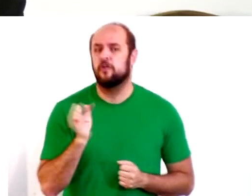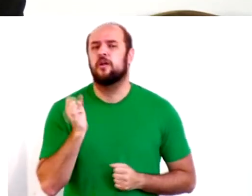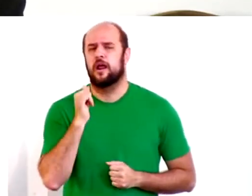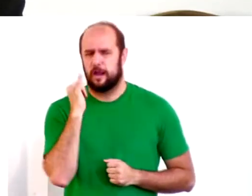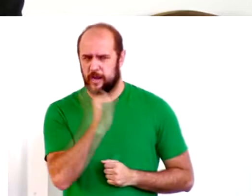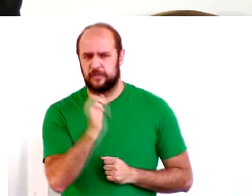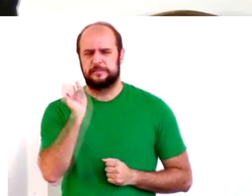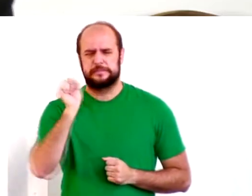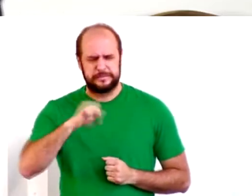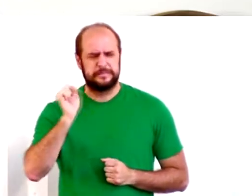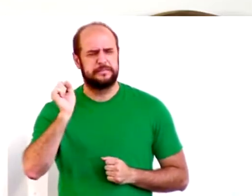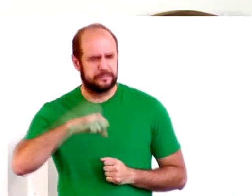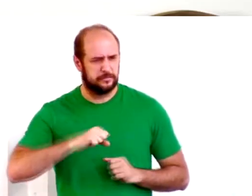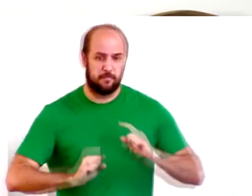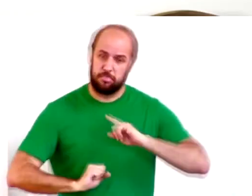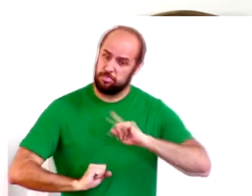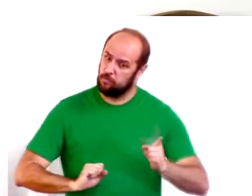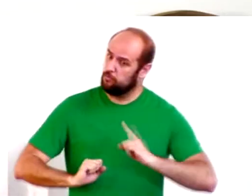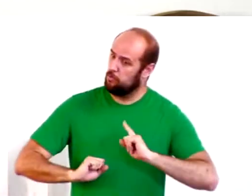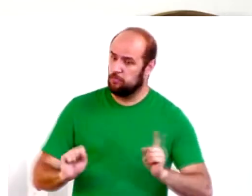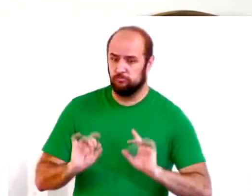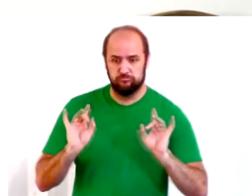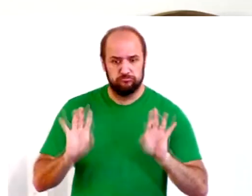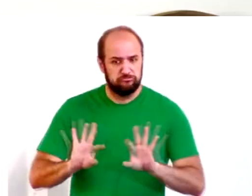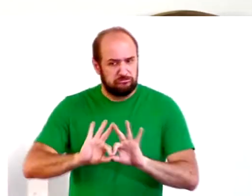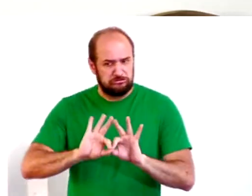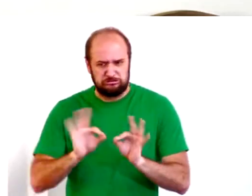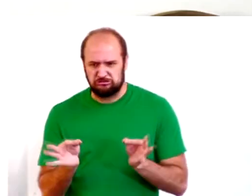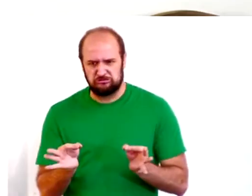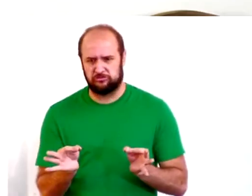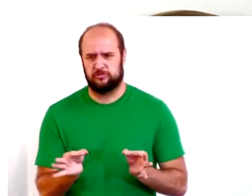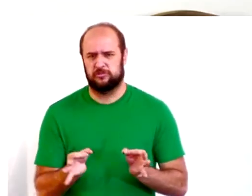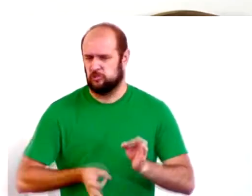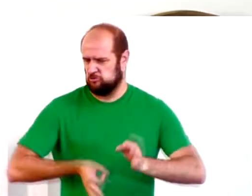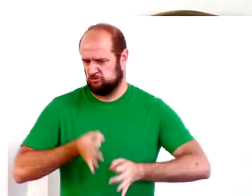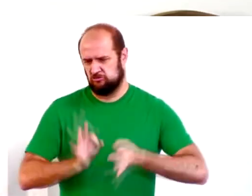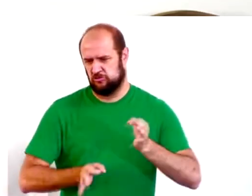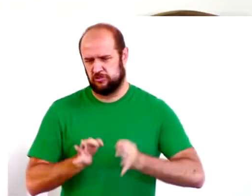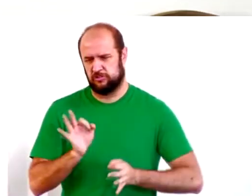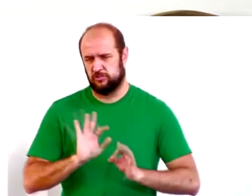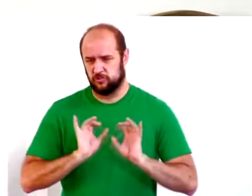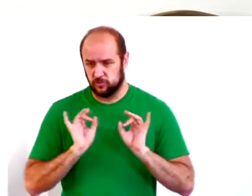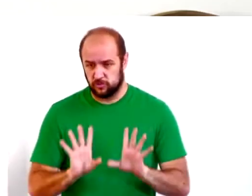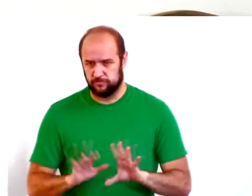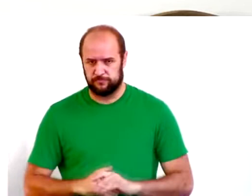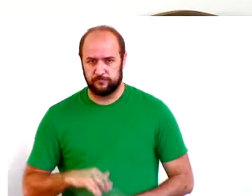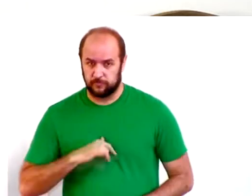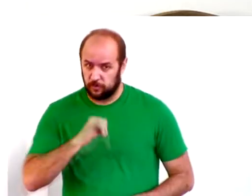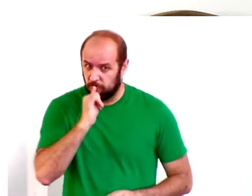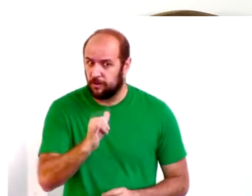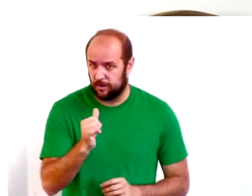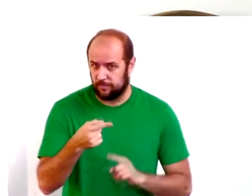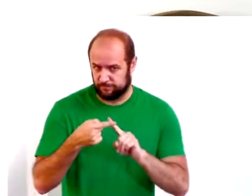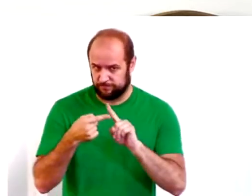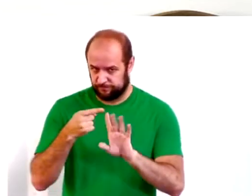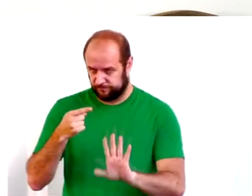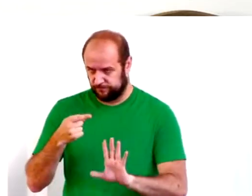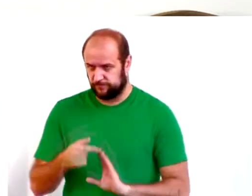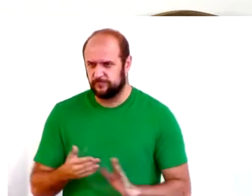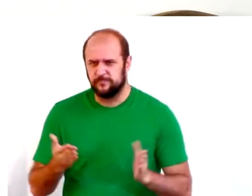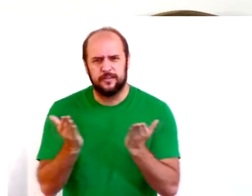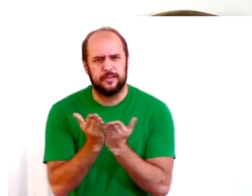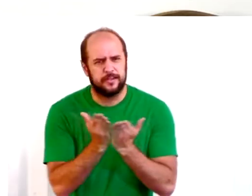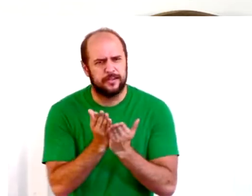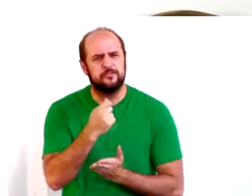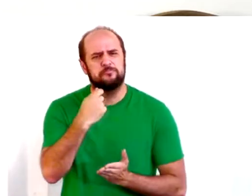sim, sim, e o vosso não, não, para não cairdes em juízo. E eu vou defender então a primeira ideia. O cristão tem que ser